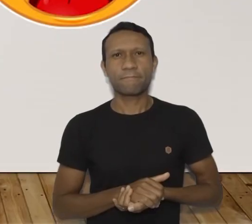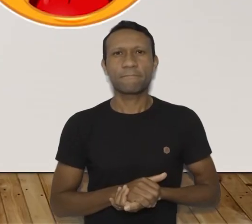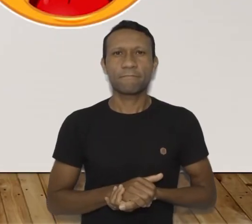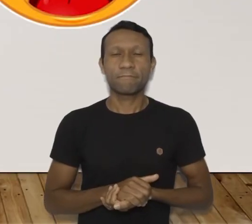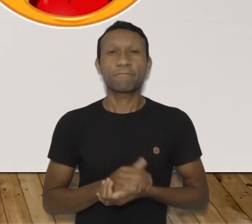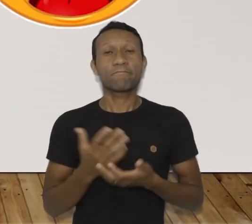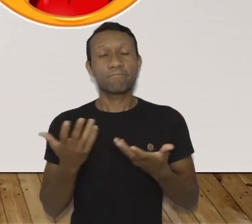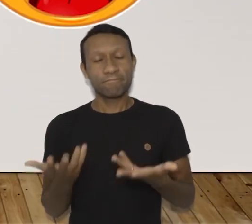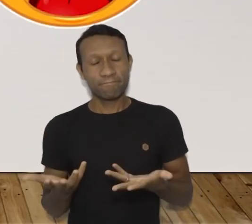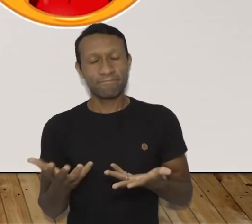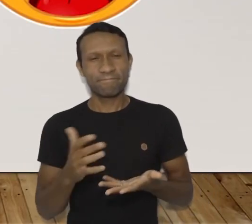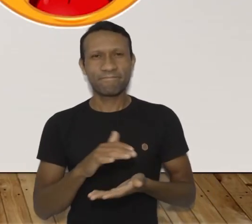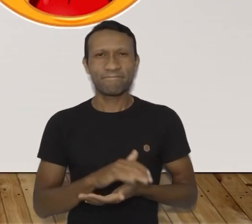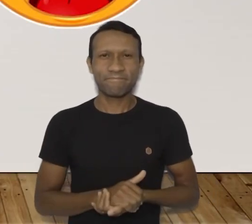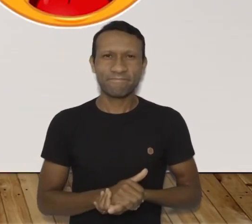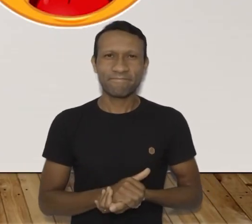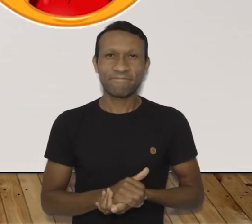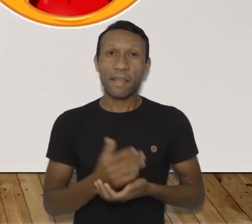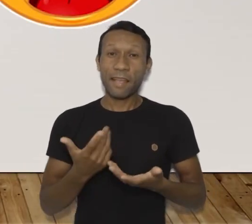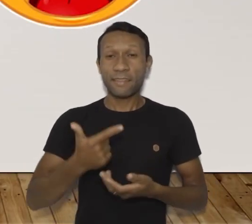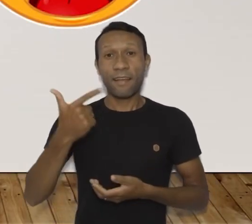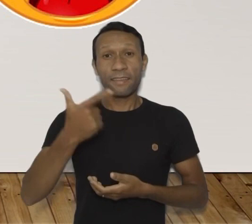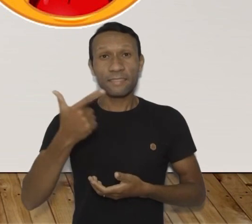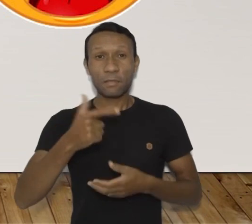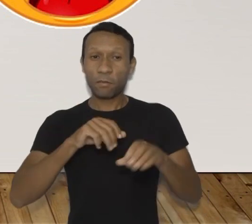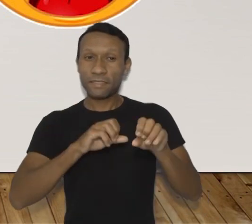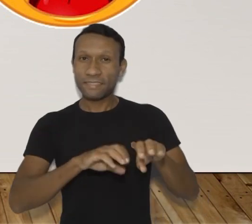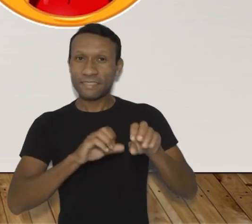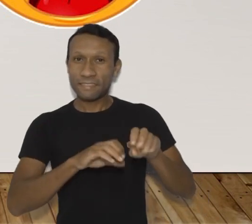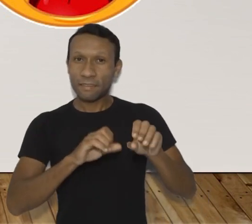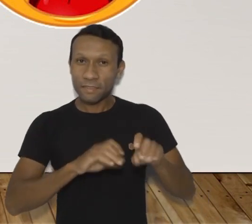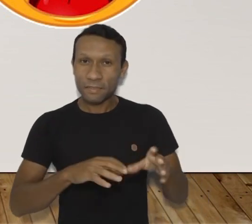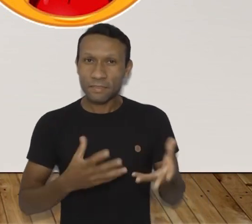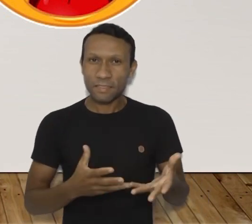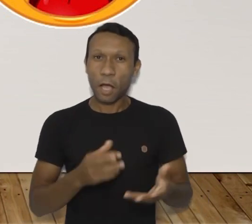Por enquanto é só. Essa foi nossa segunda aula, o nosso